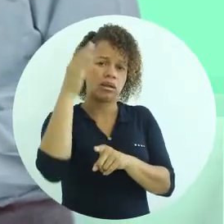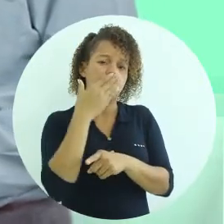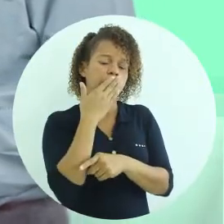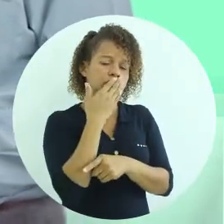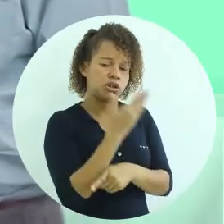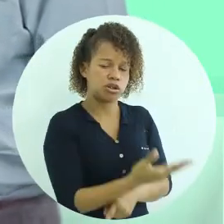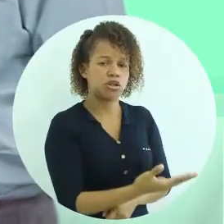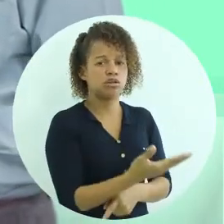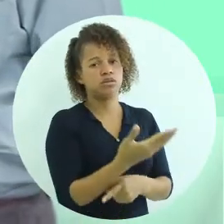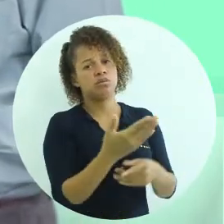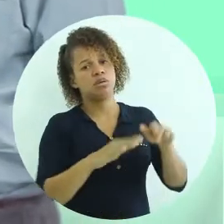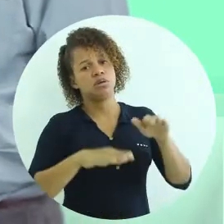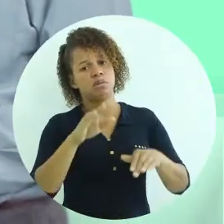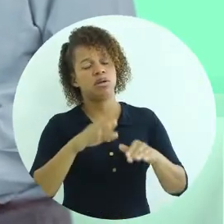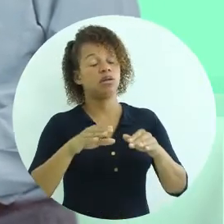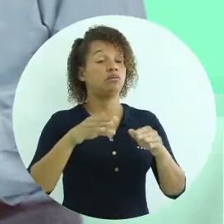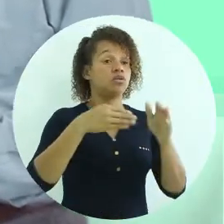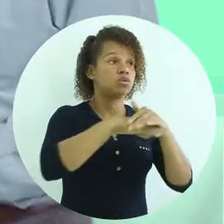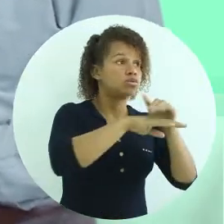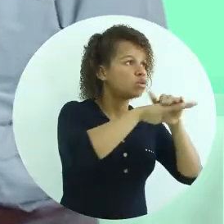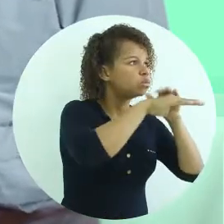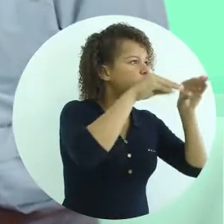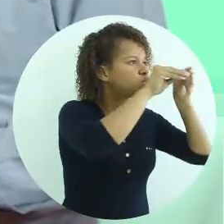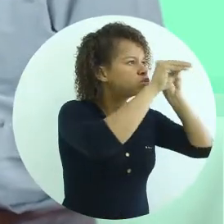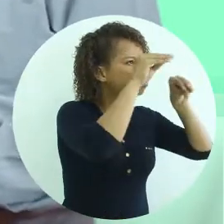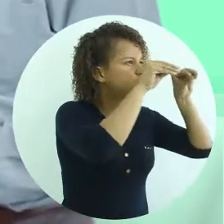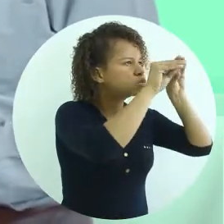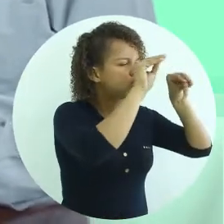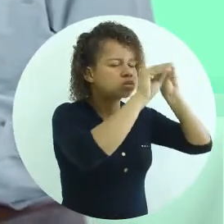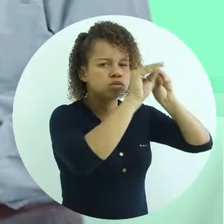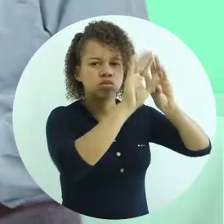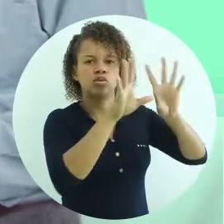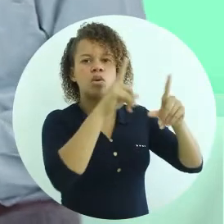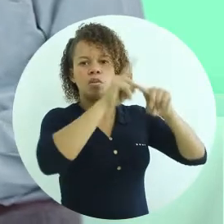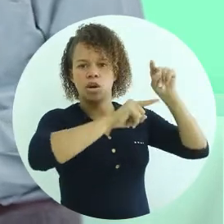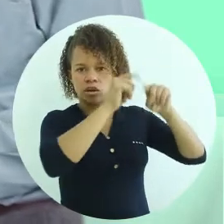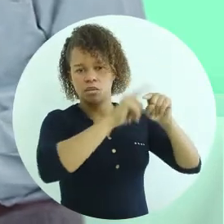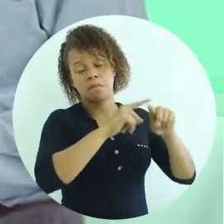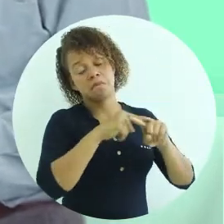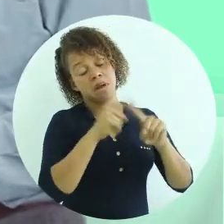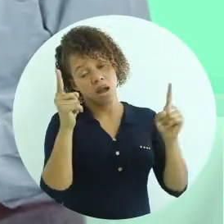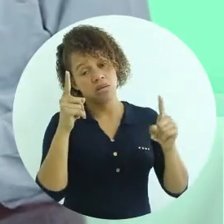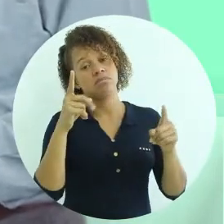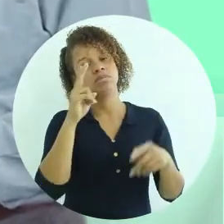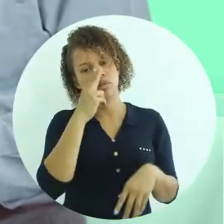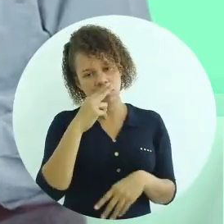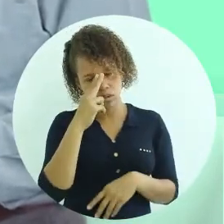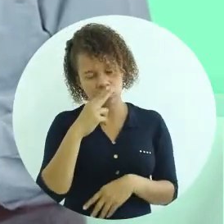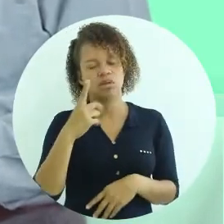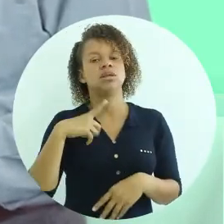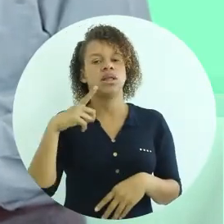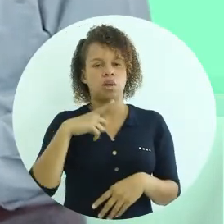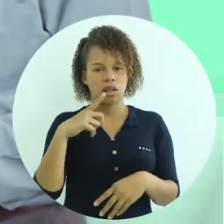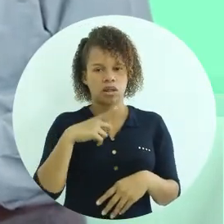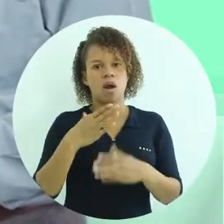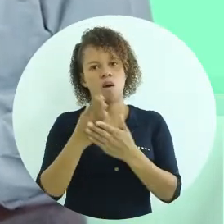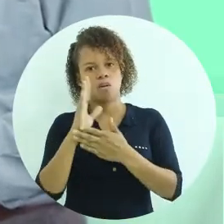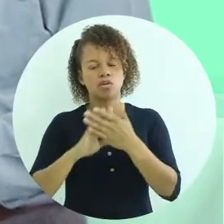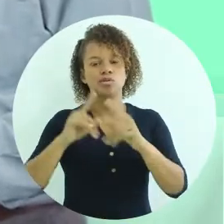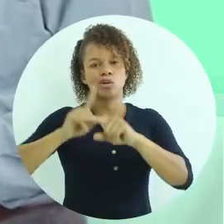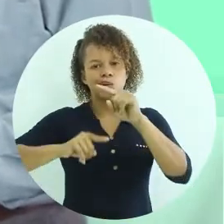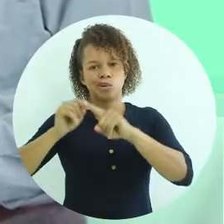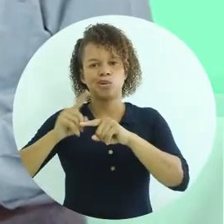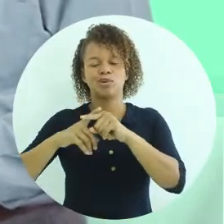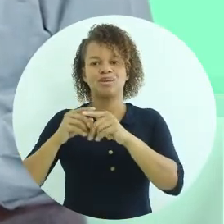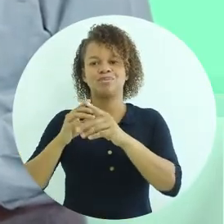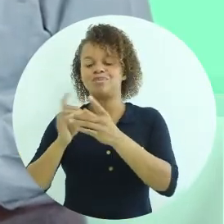configurado de acordo com o histórico de vendas daqueles produtos. Mas, mesmo assim, eu ainda tenho que ter alguns produtos que não têm saída por